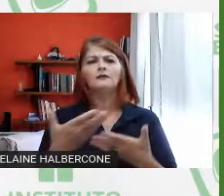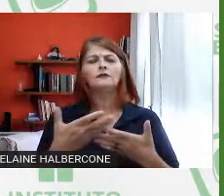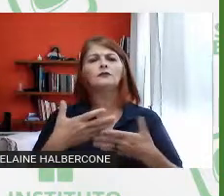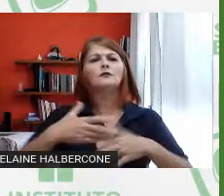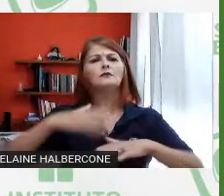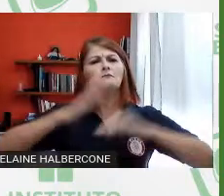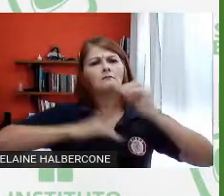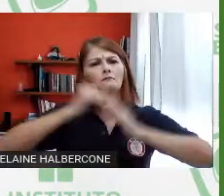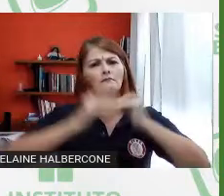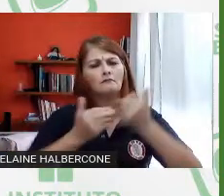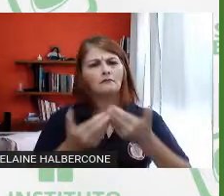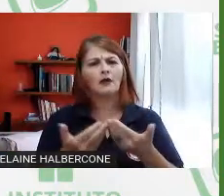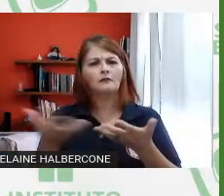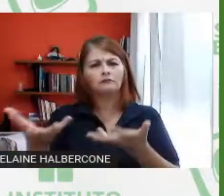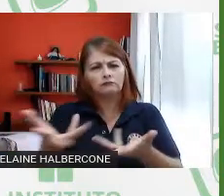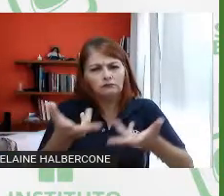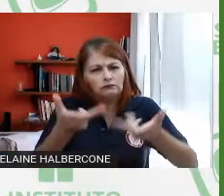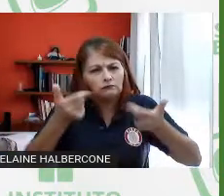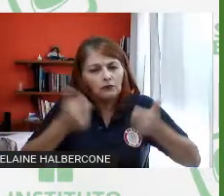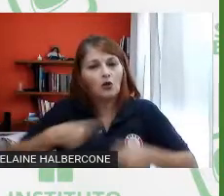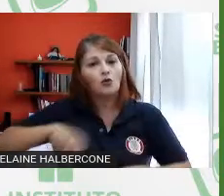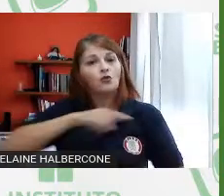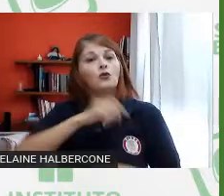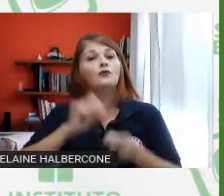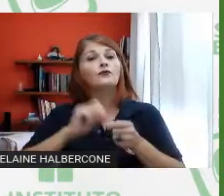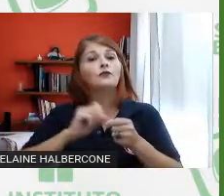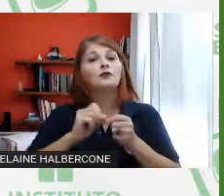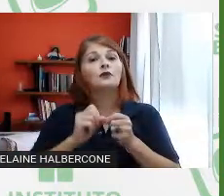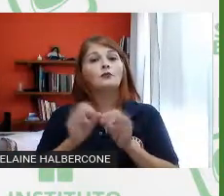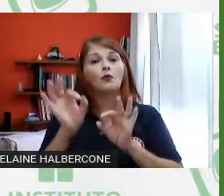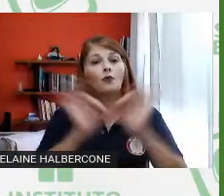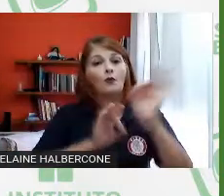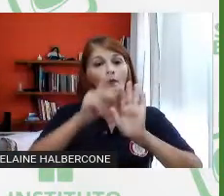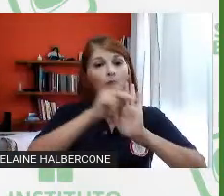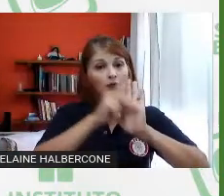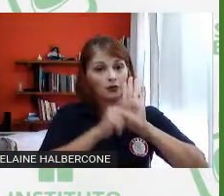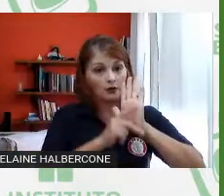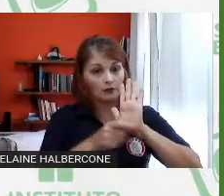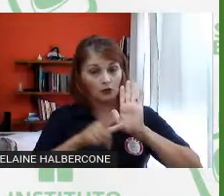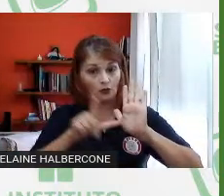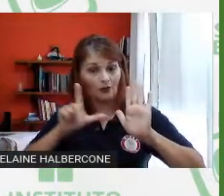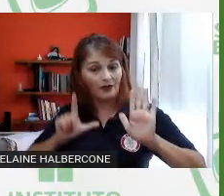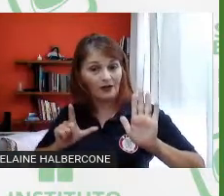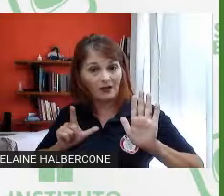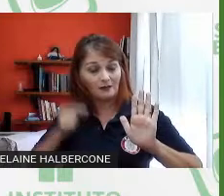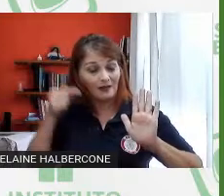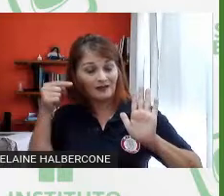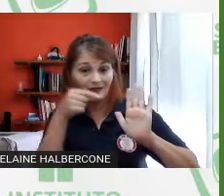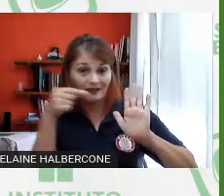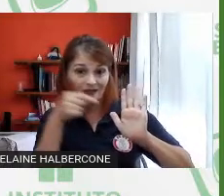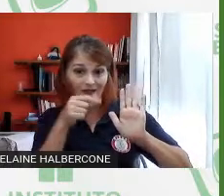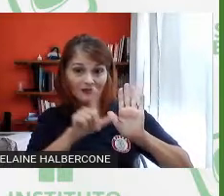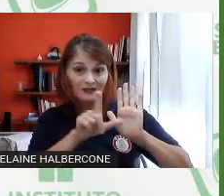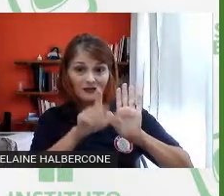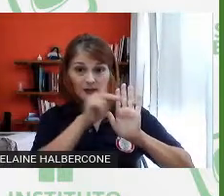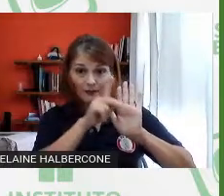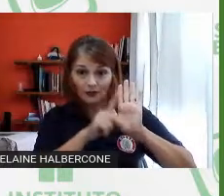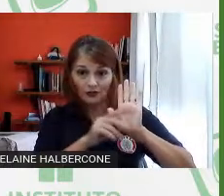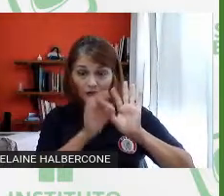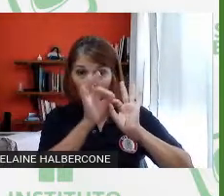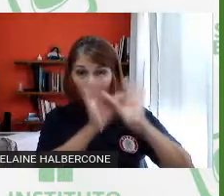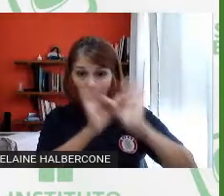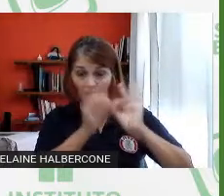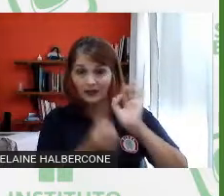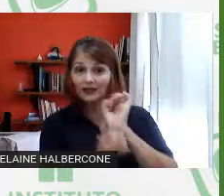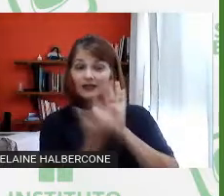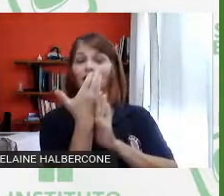habilidades. Ou seja, nós fizemos todo um planejamento prévio, tá? Para que esse planejamento prévio pudesse criar as